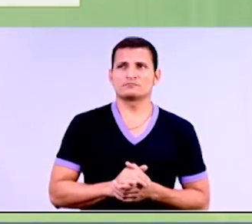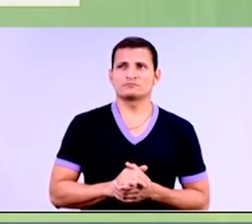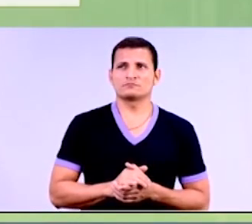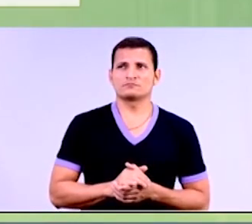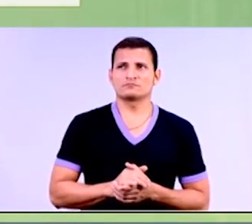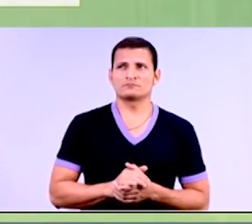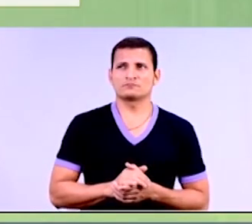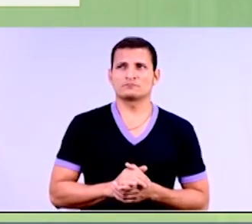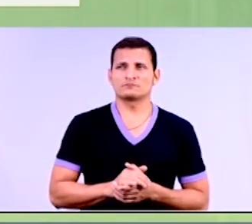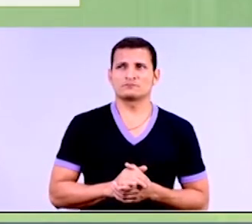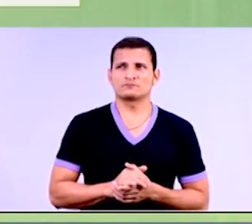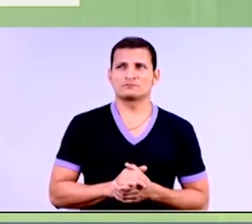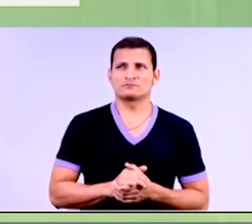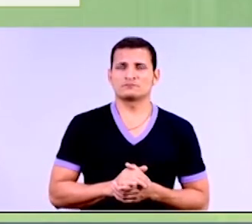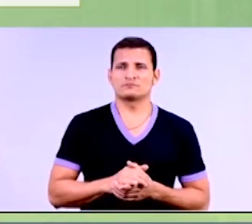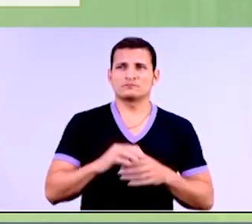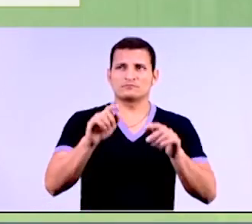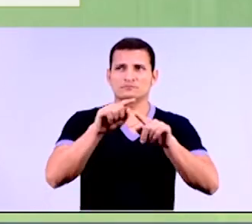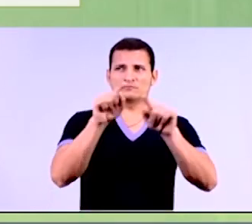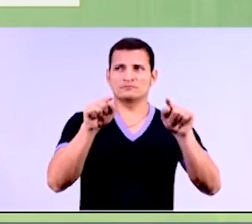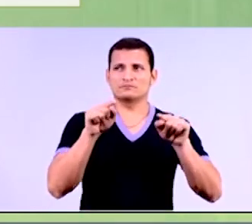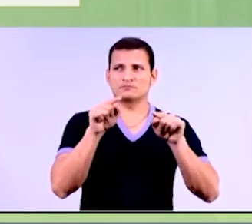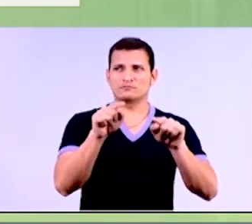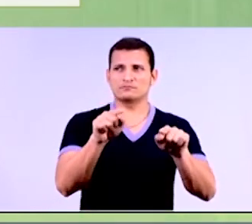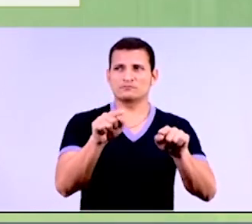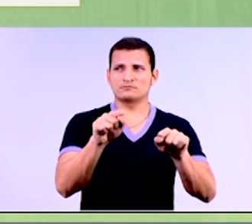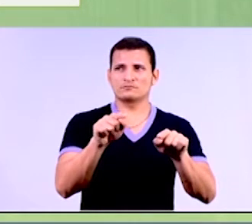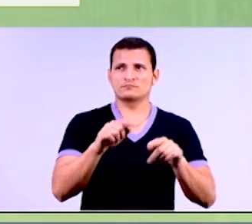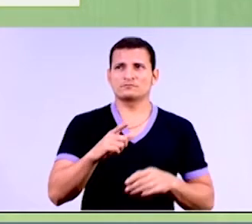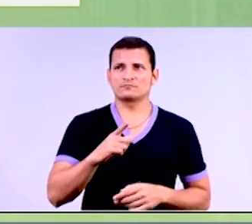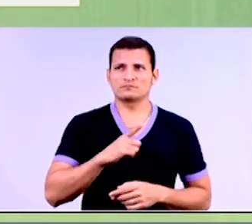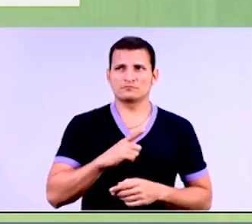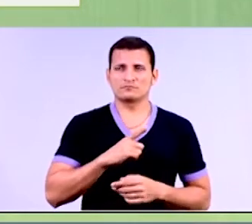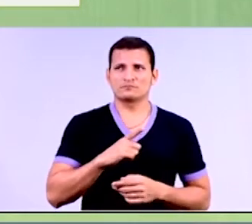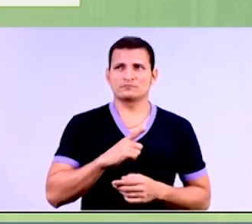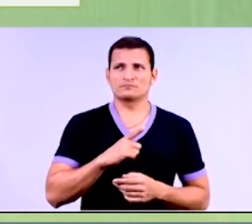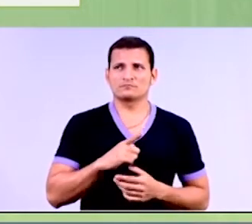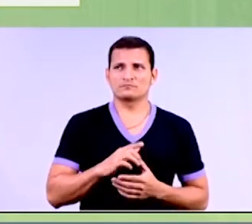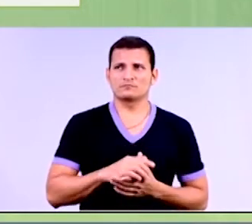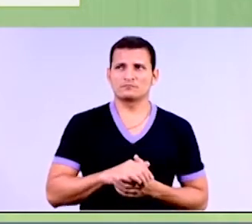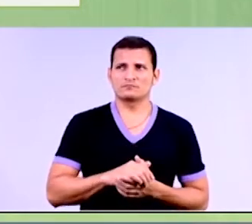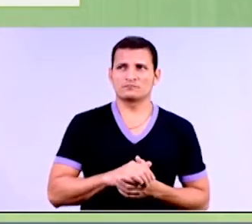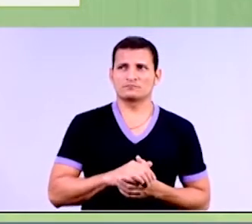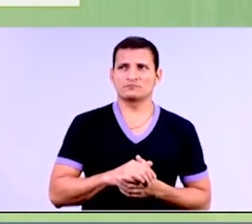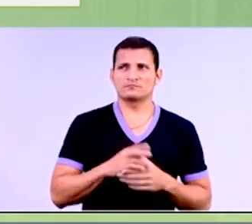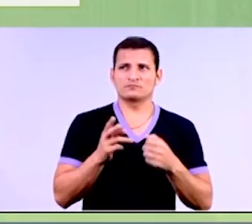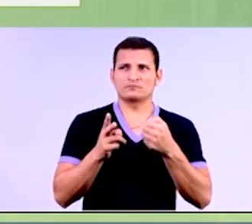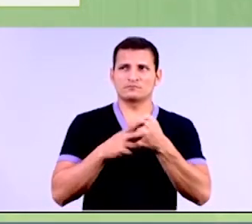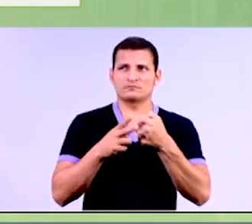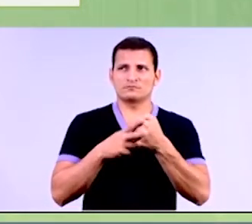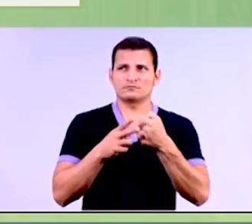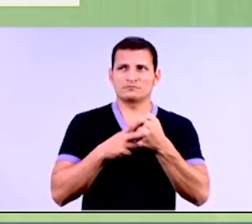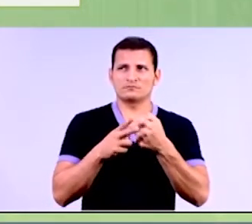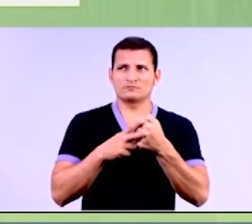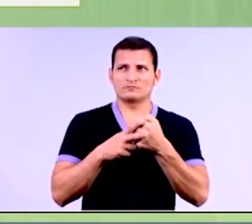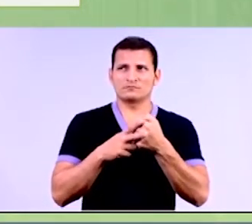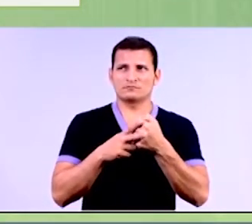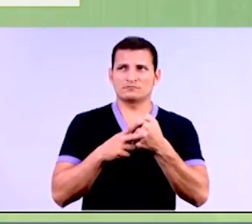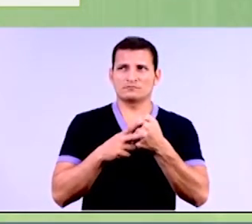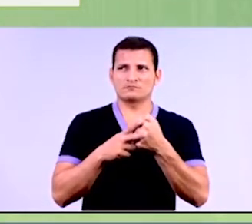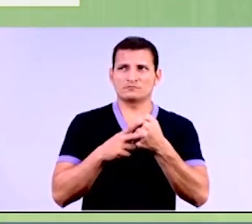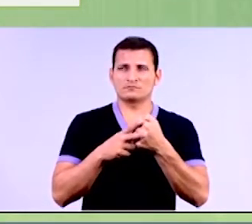E a forma interrogativa, nós temos aqui. O verbo vem para frente